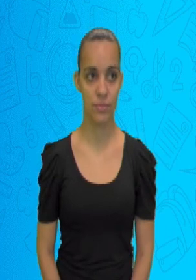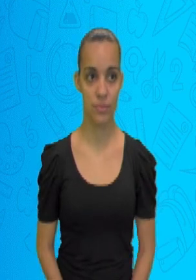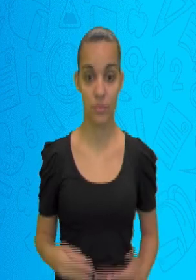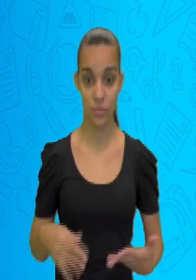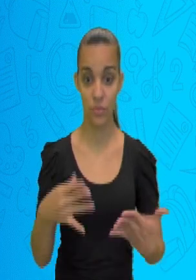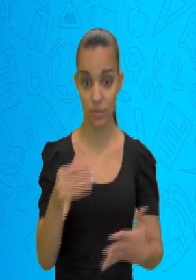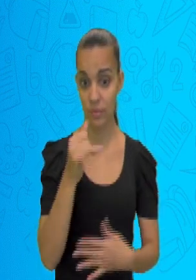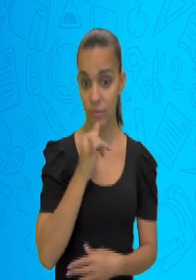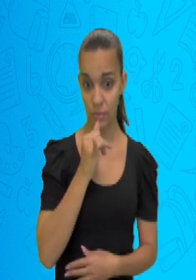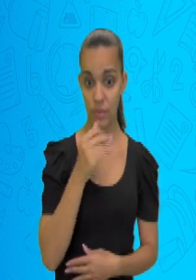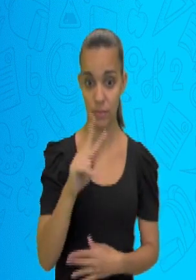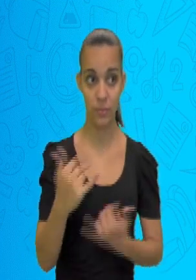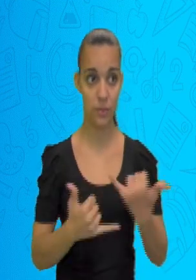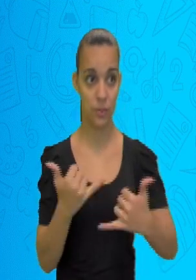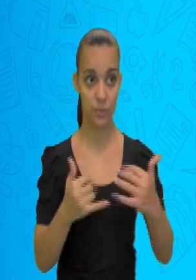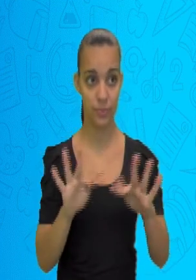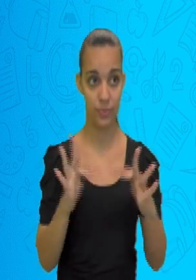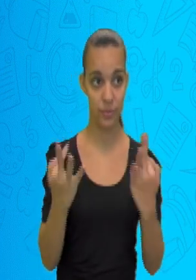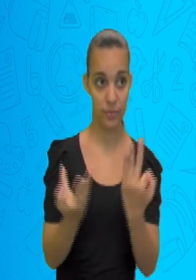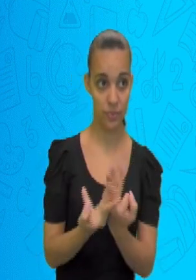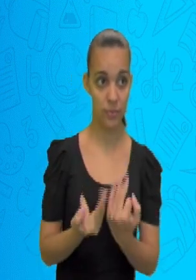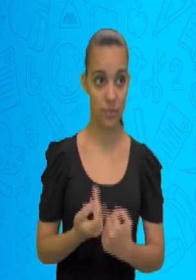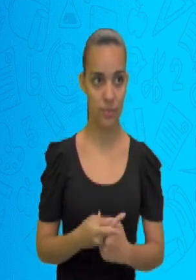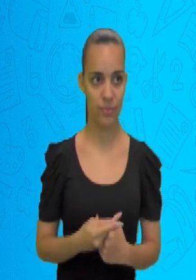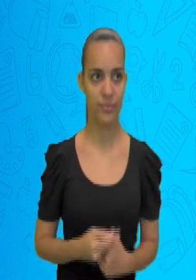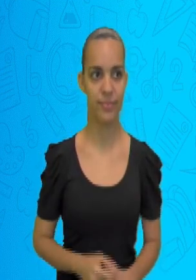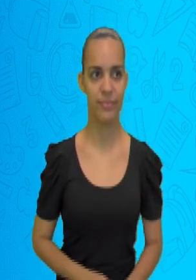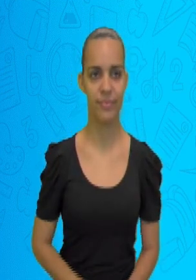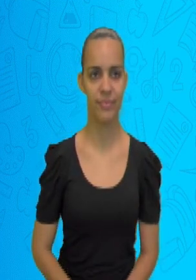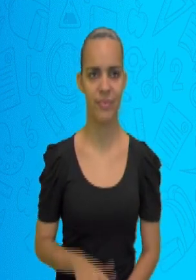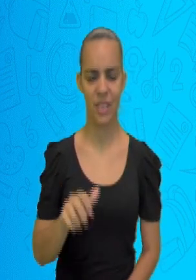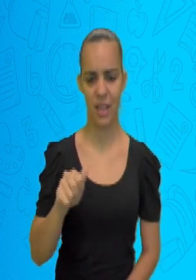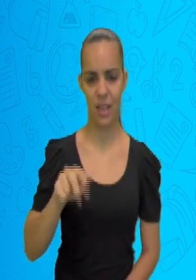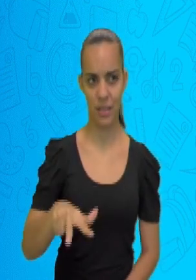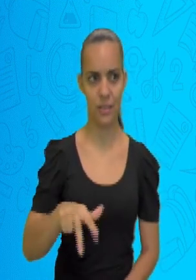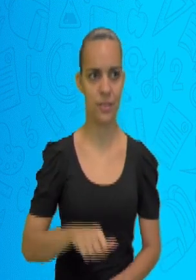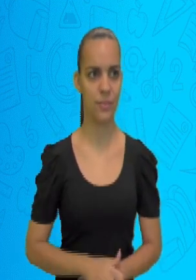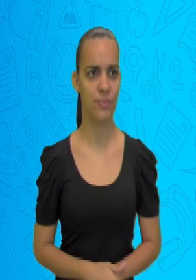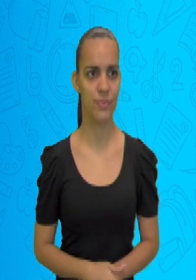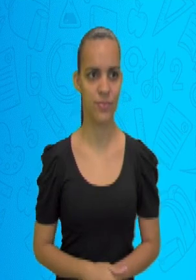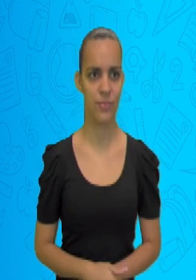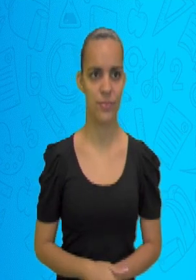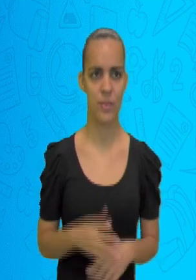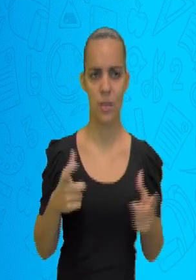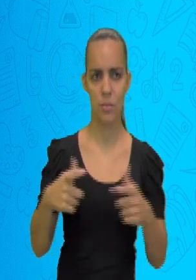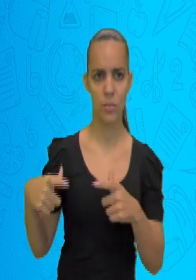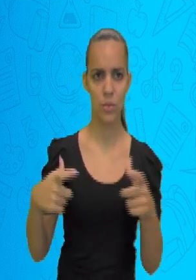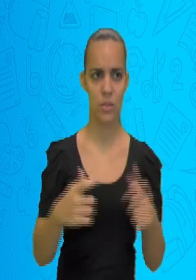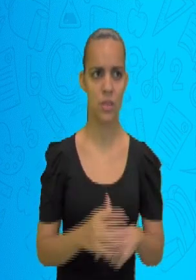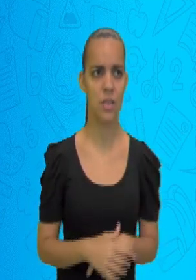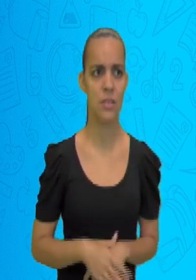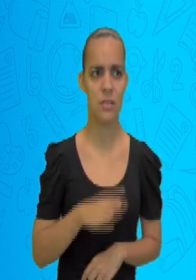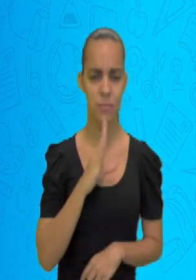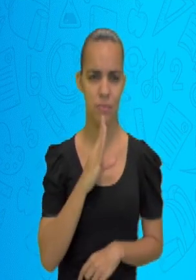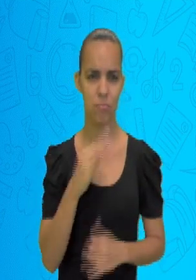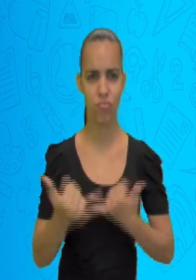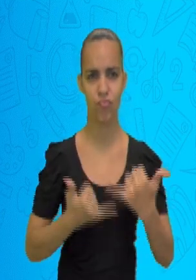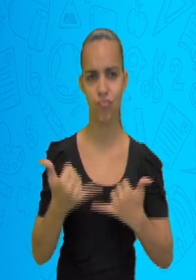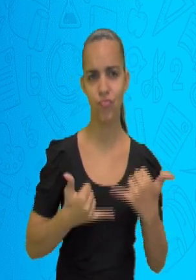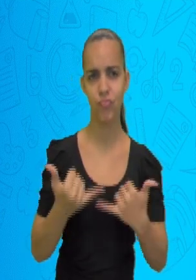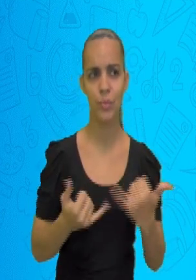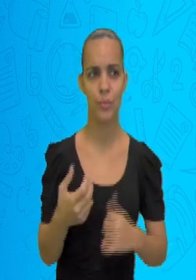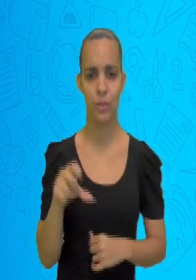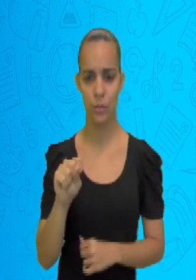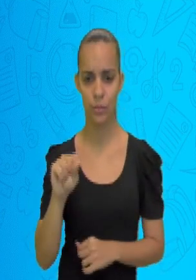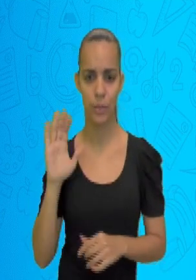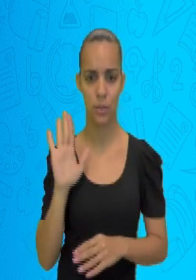para vocês brincarem em família, com a brincadeira a dedonha. Em muitos lugares, é uma brincadeira também